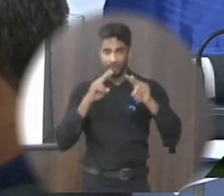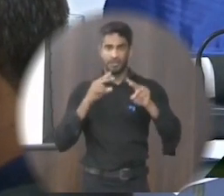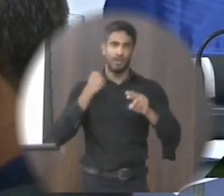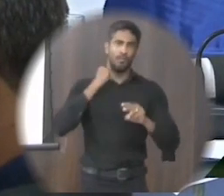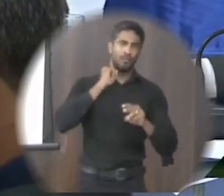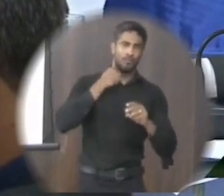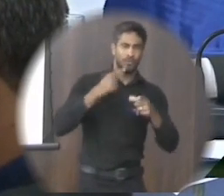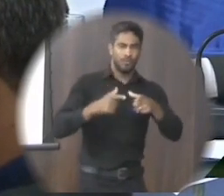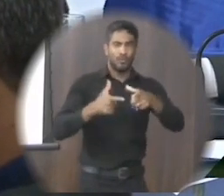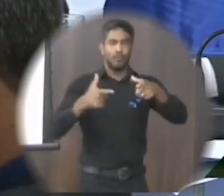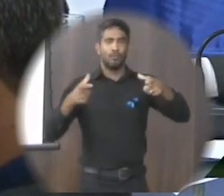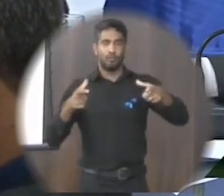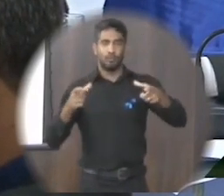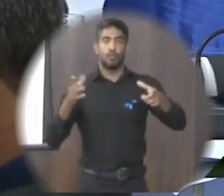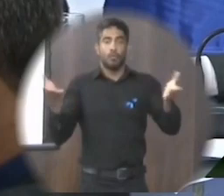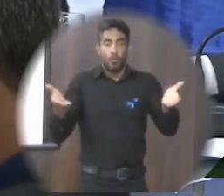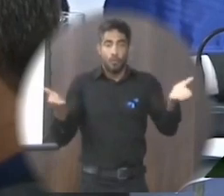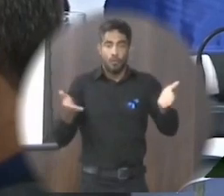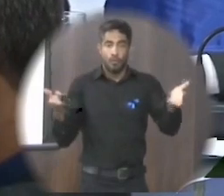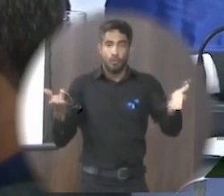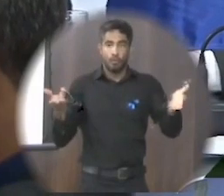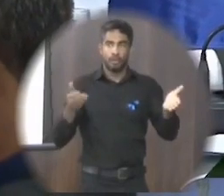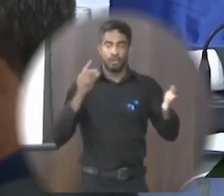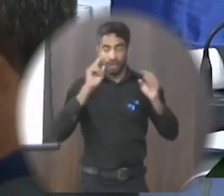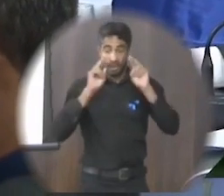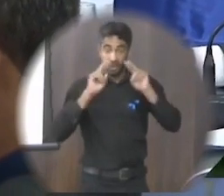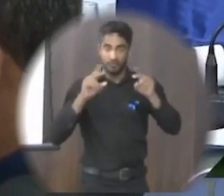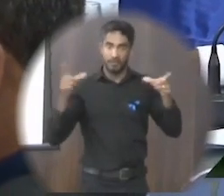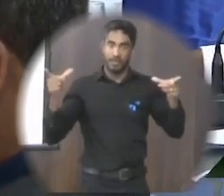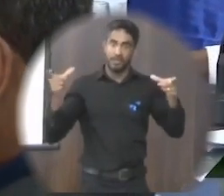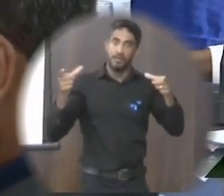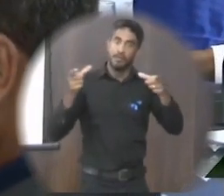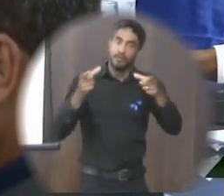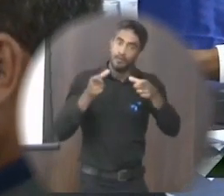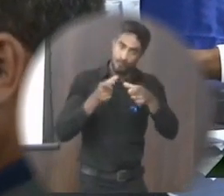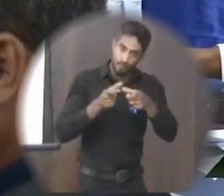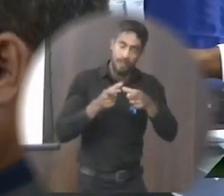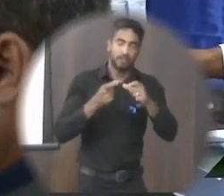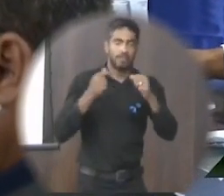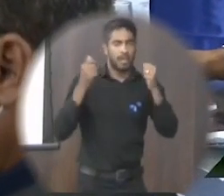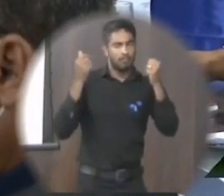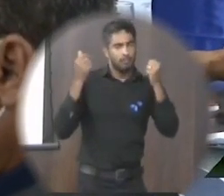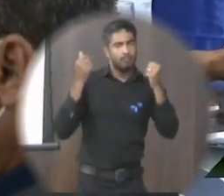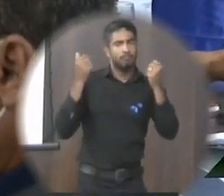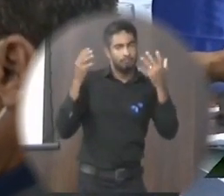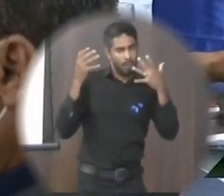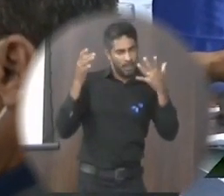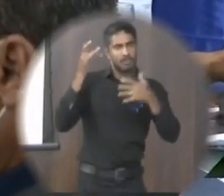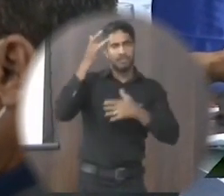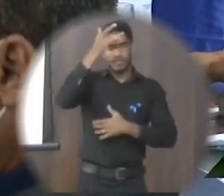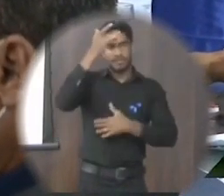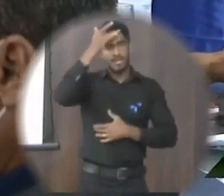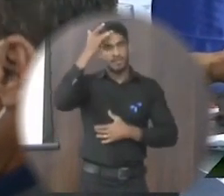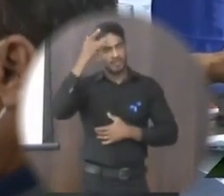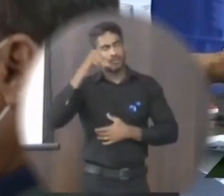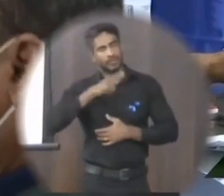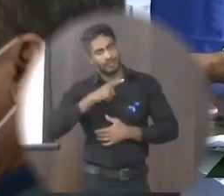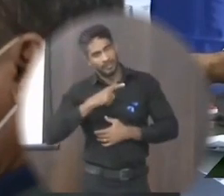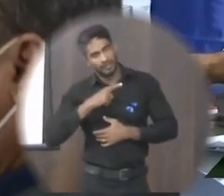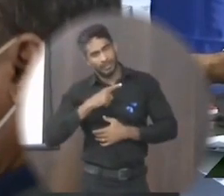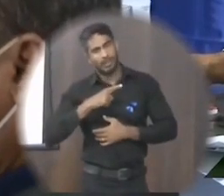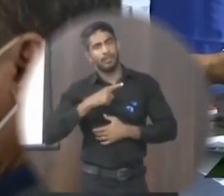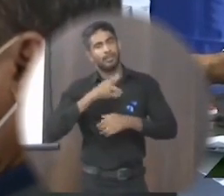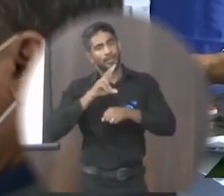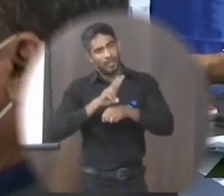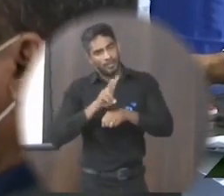às vezes, e hoje a gente já pode ver bem menos. Então eu quero parabenizar também essas pessoas, né, que têm esse cuidado e